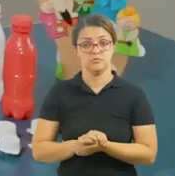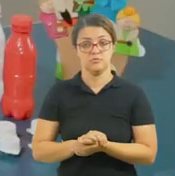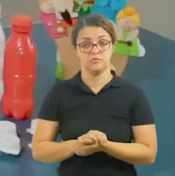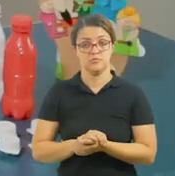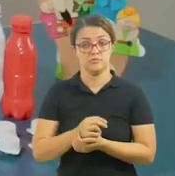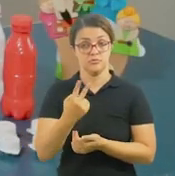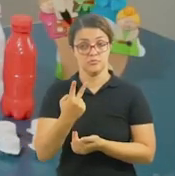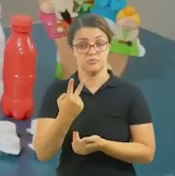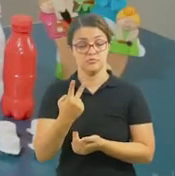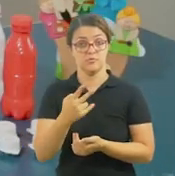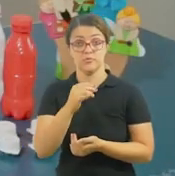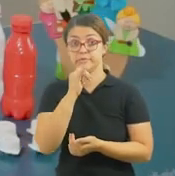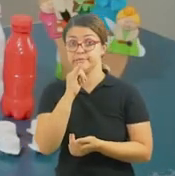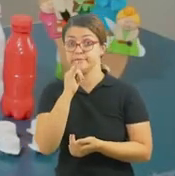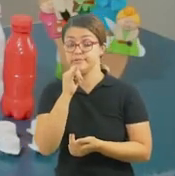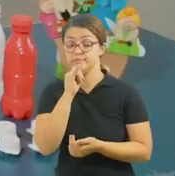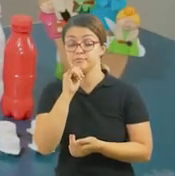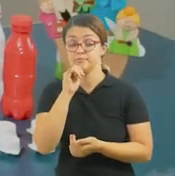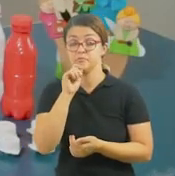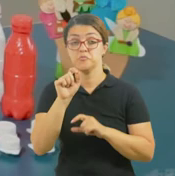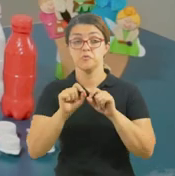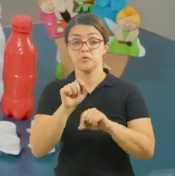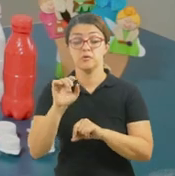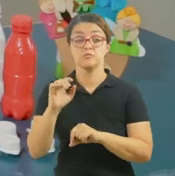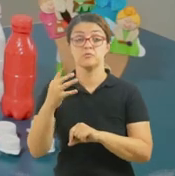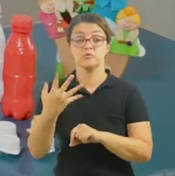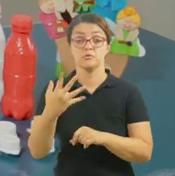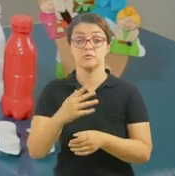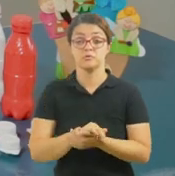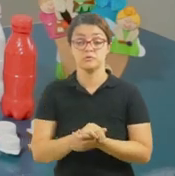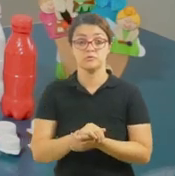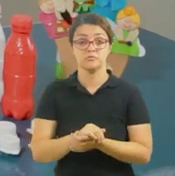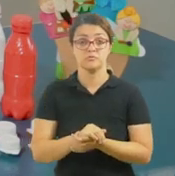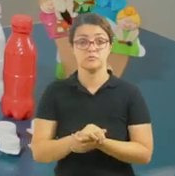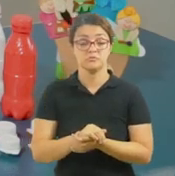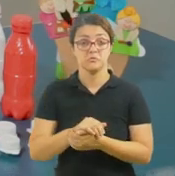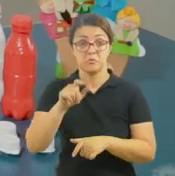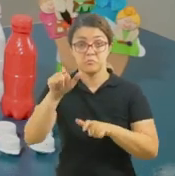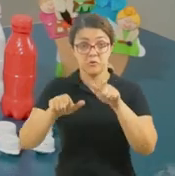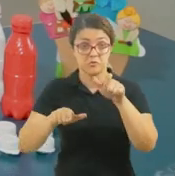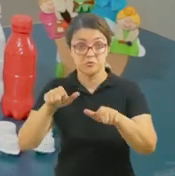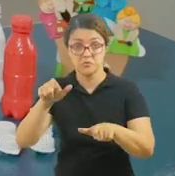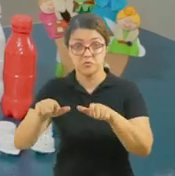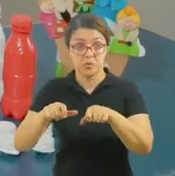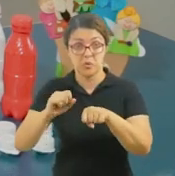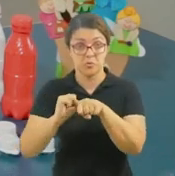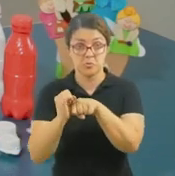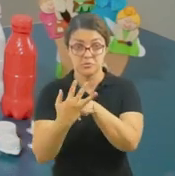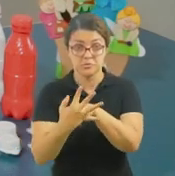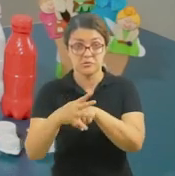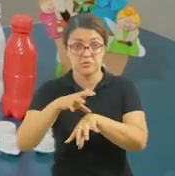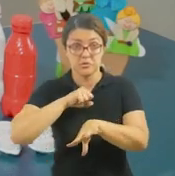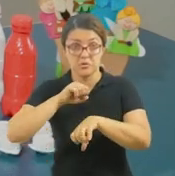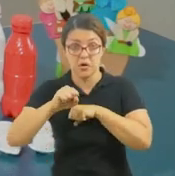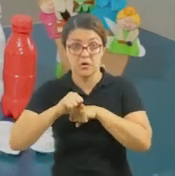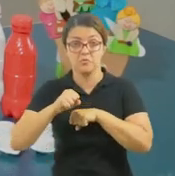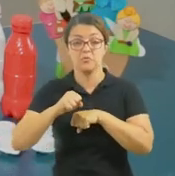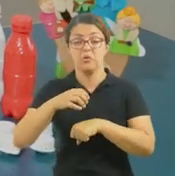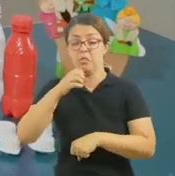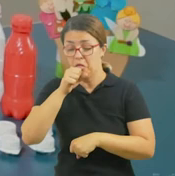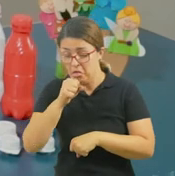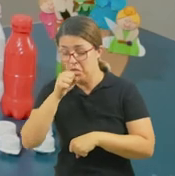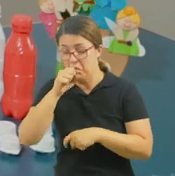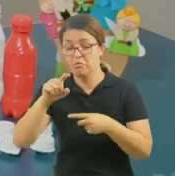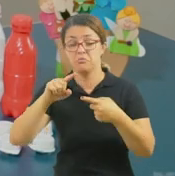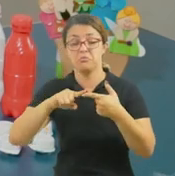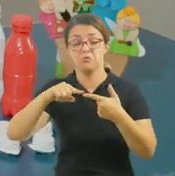temos aqui um exemplo do que acontece quando a pessoa apresenta os primeiros sintomas de Covid-19. Então, tosse,